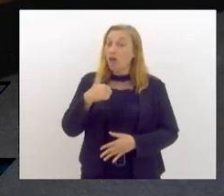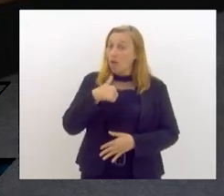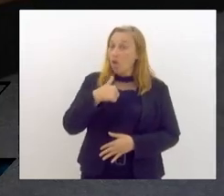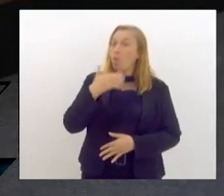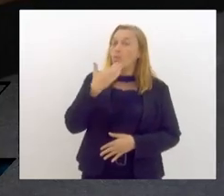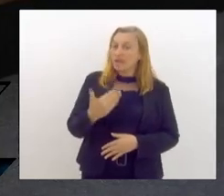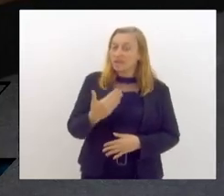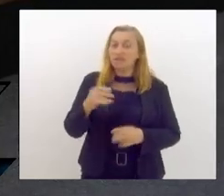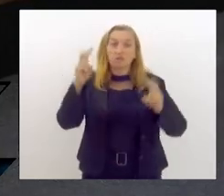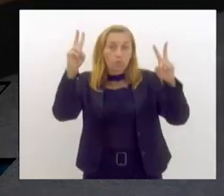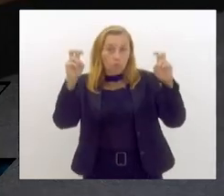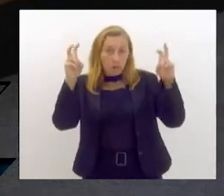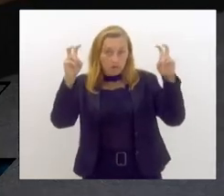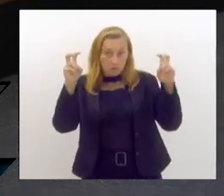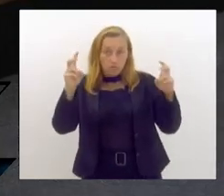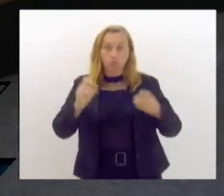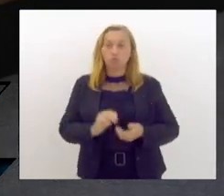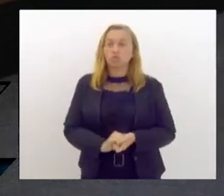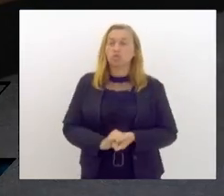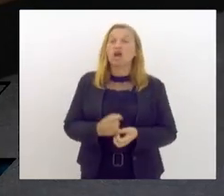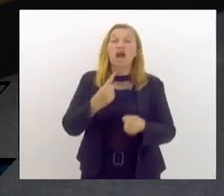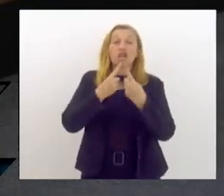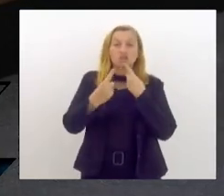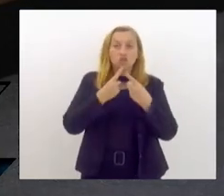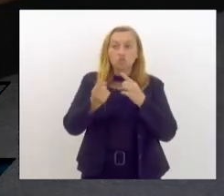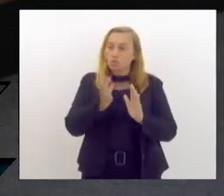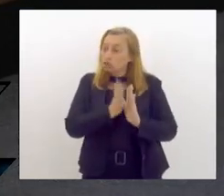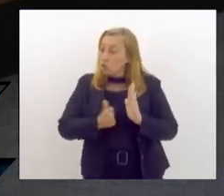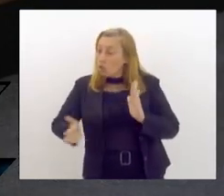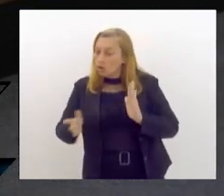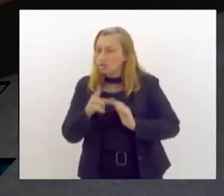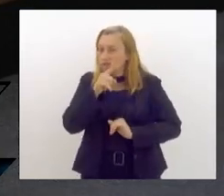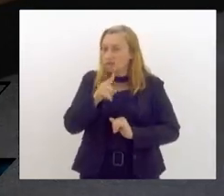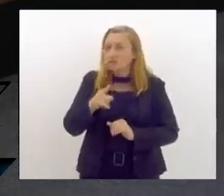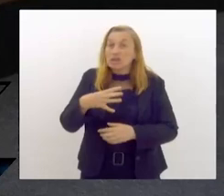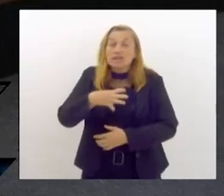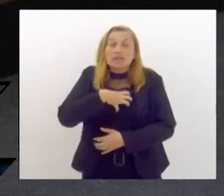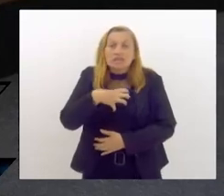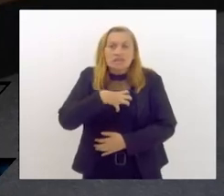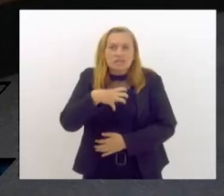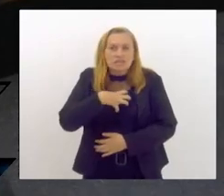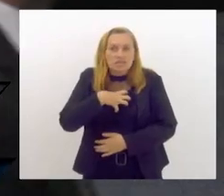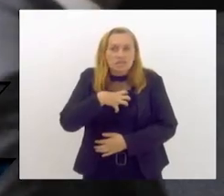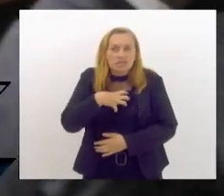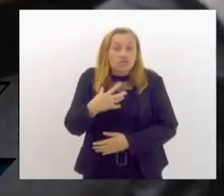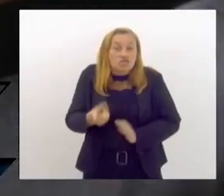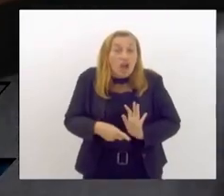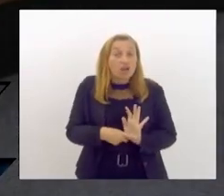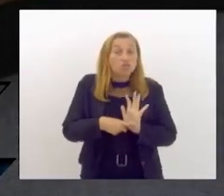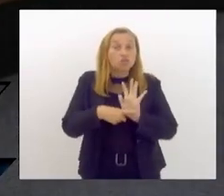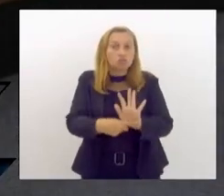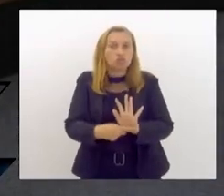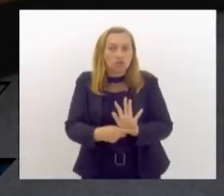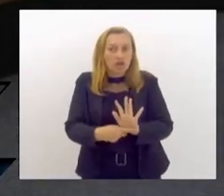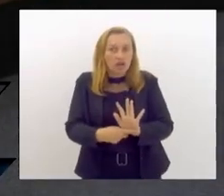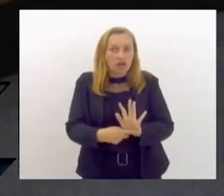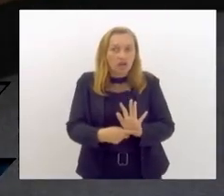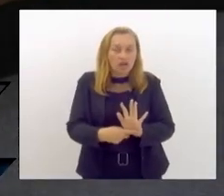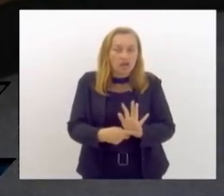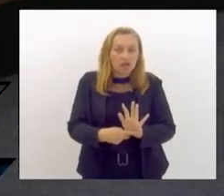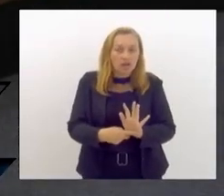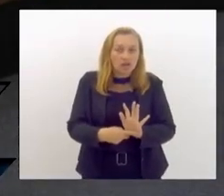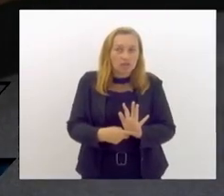a matéria, a discussão de ordem ali, foi no sentido de contribuir com as prerrogativas